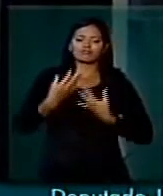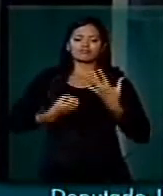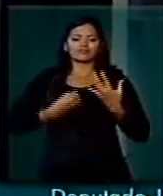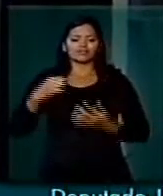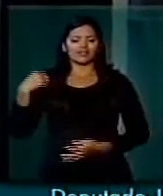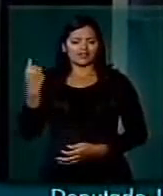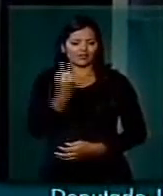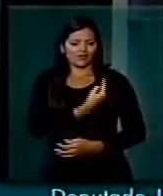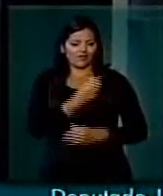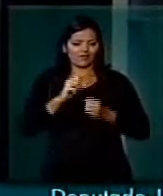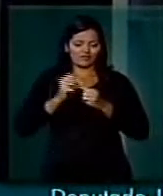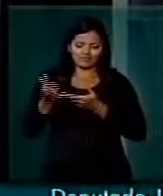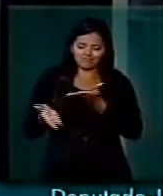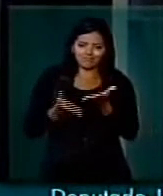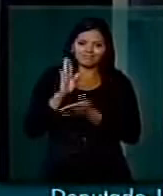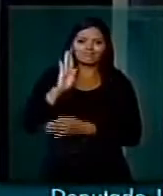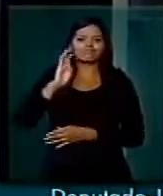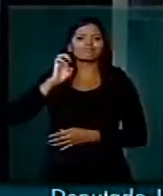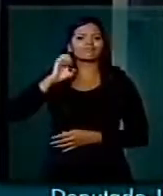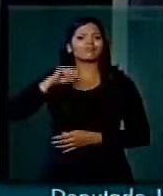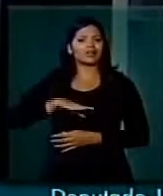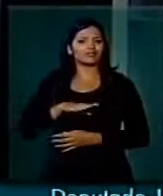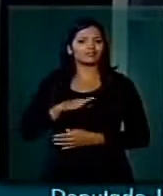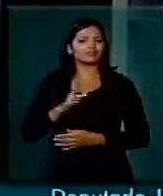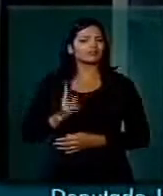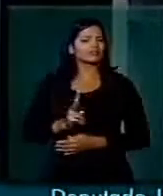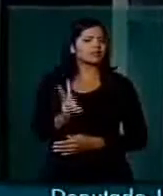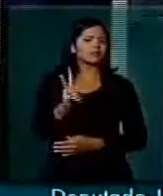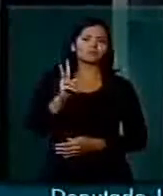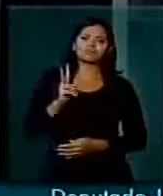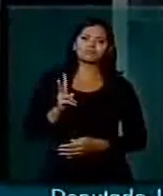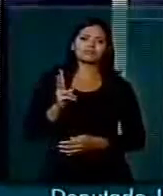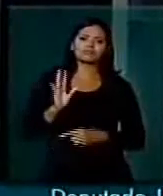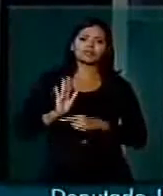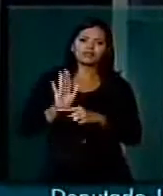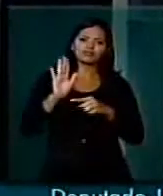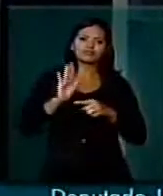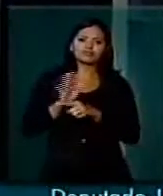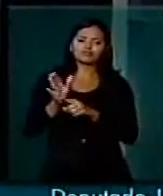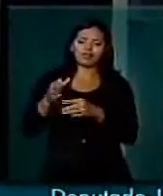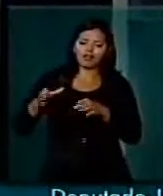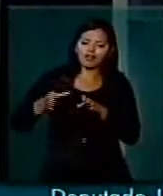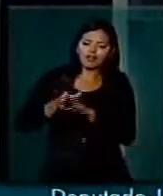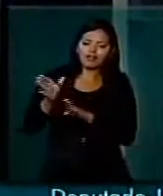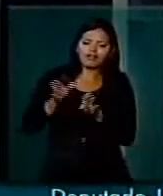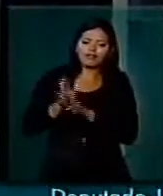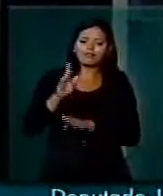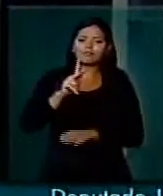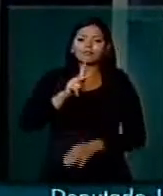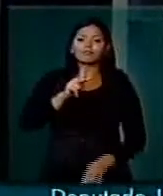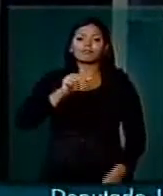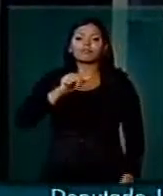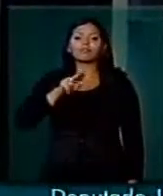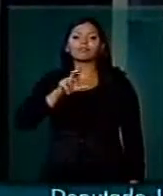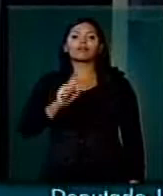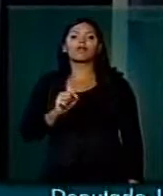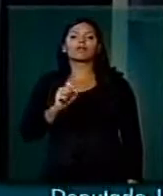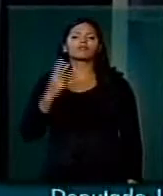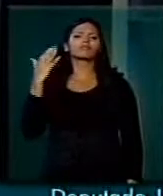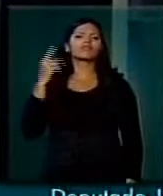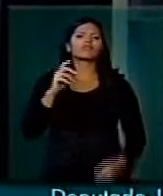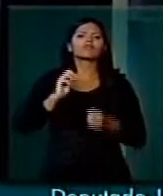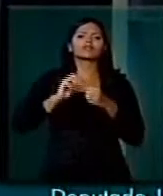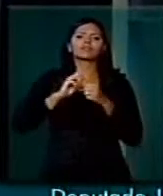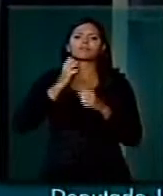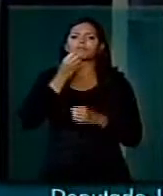a fazermos o bem e a caminharmos certamente dentro daquela orientação de Paulo. Façamos o